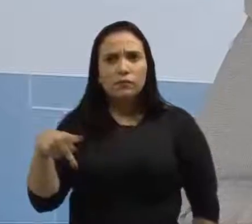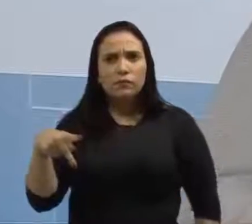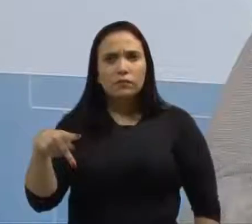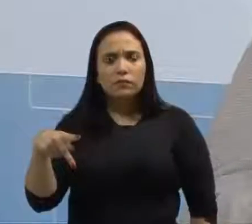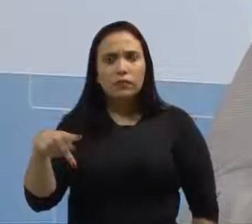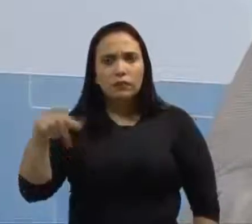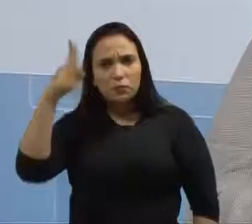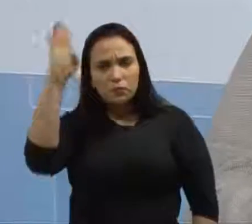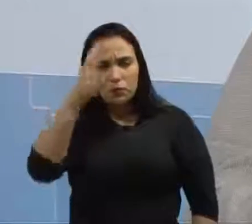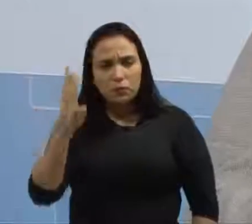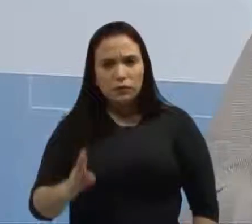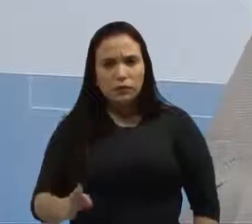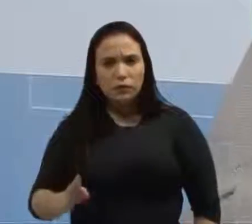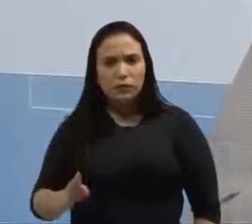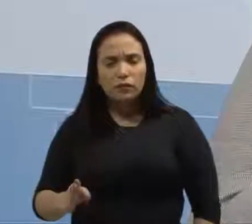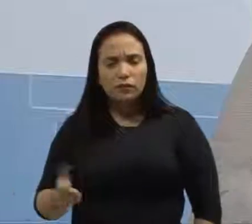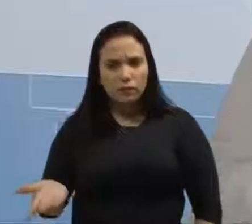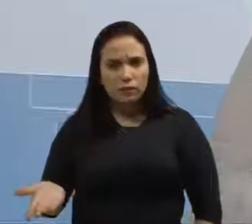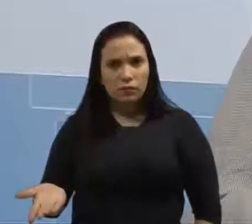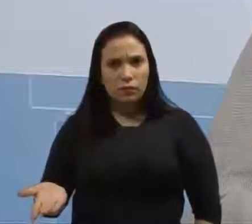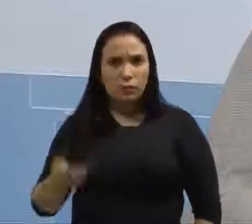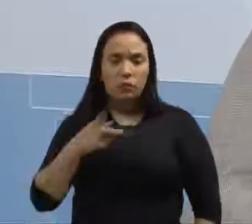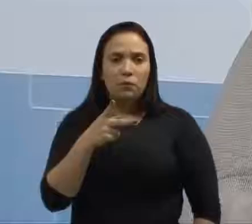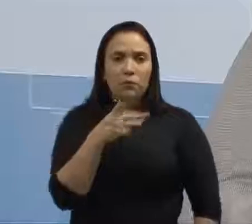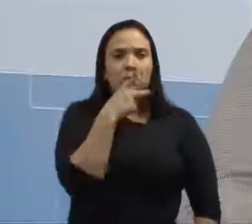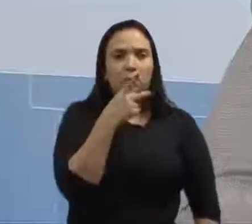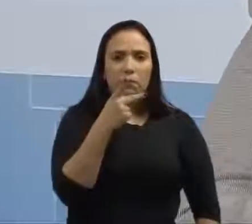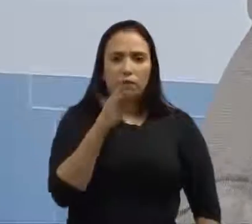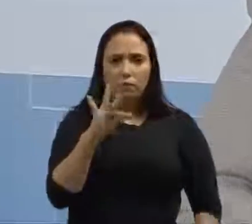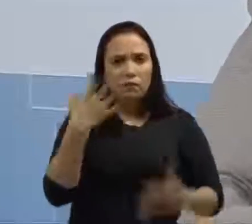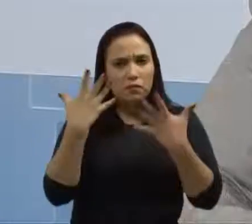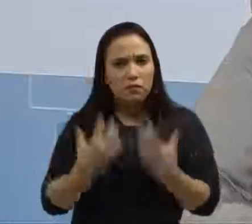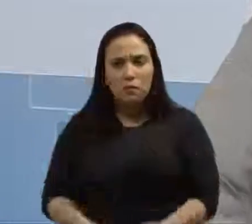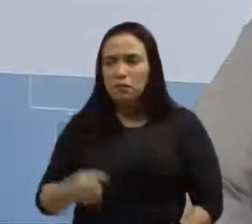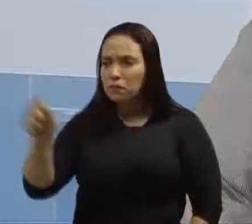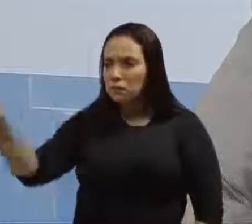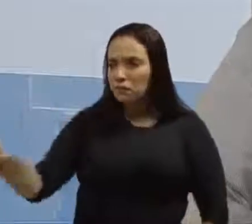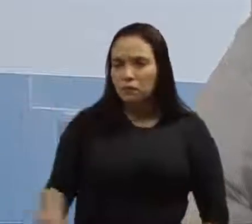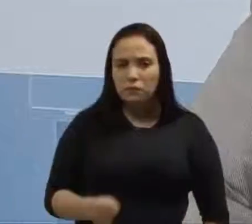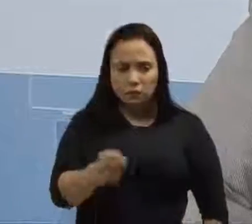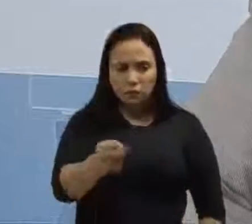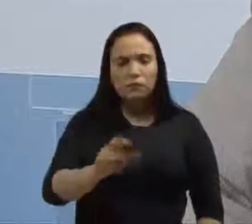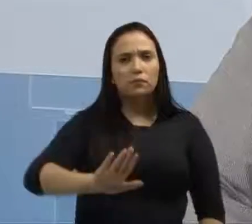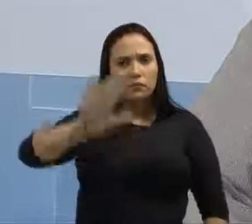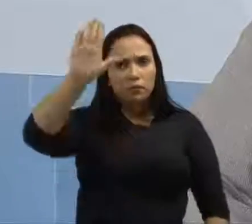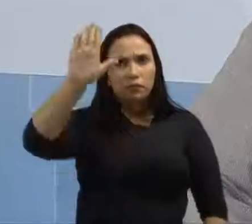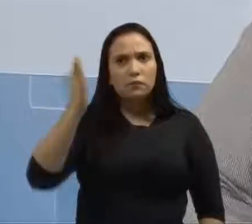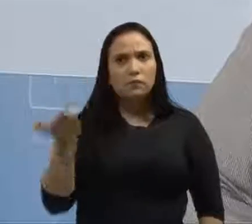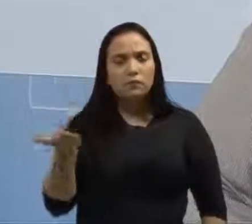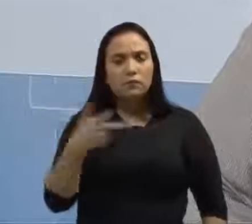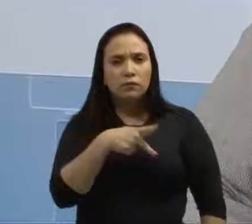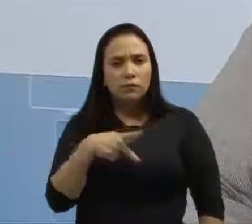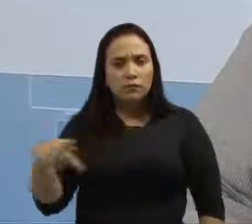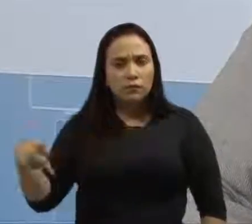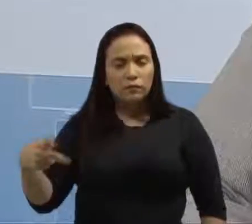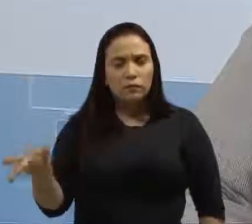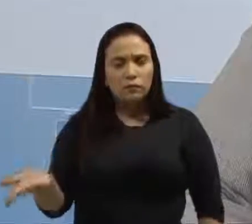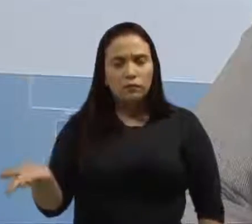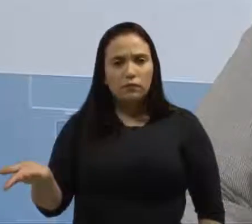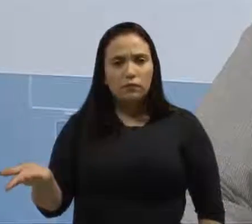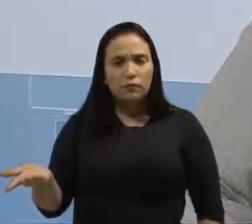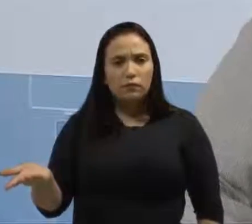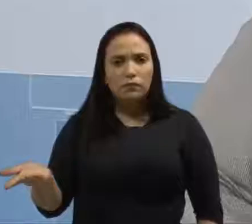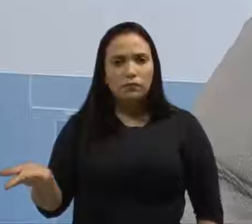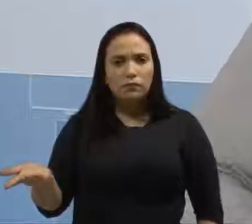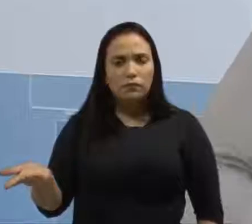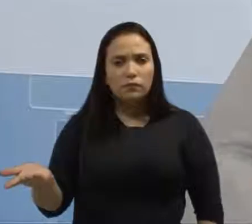quê? Presidente de um país condenado por lavagem. Aí o partido pega essa pessoa e lança ela candidato a